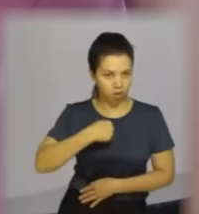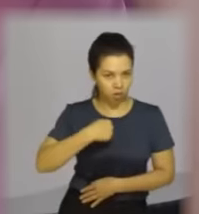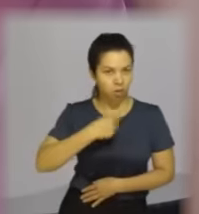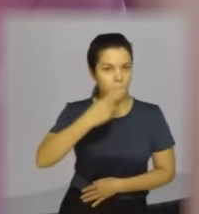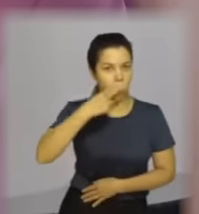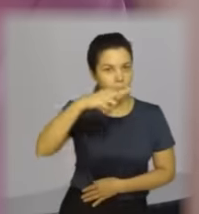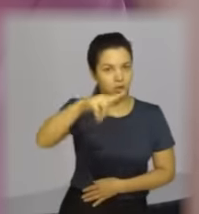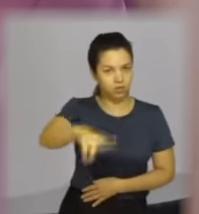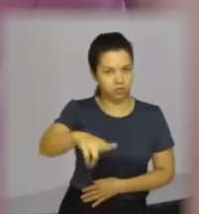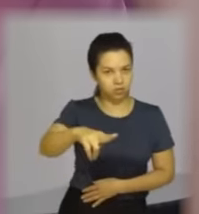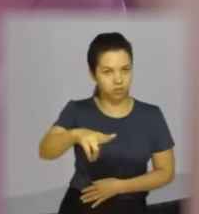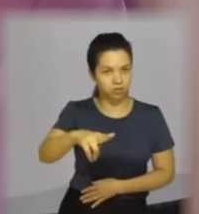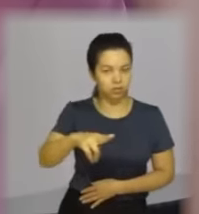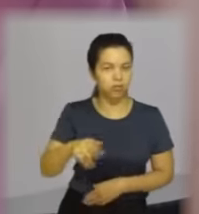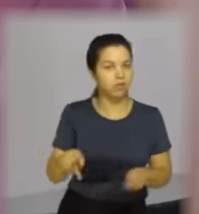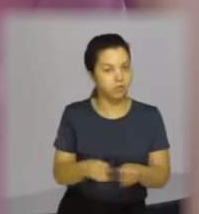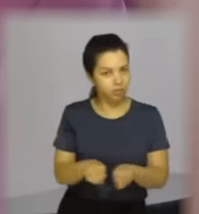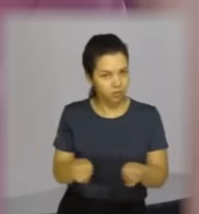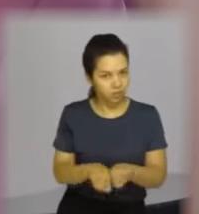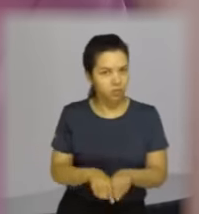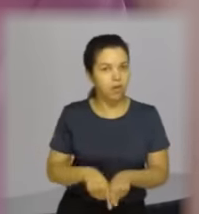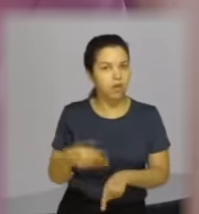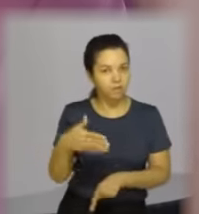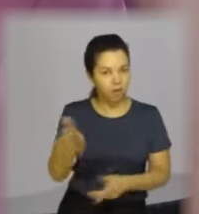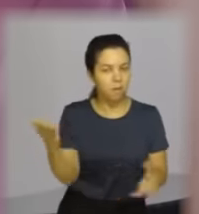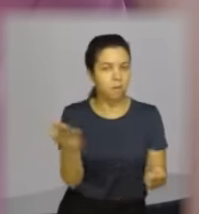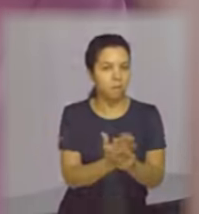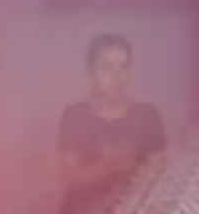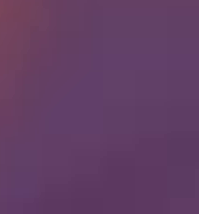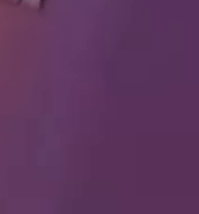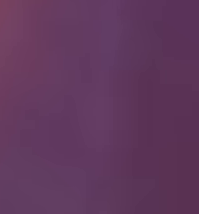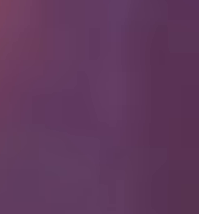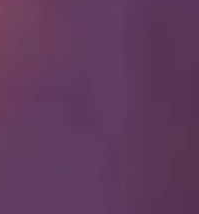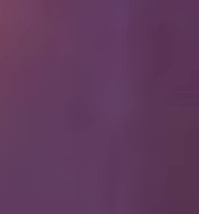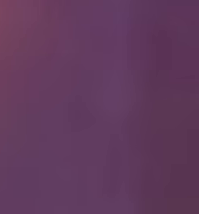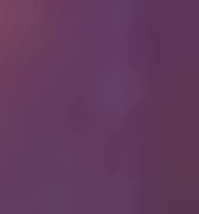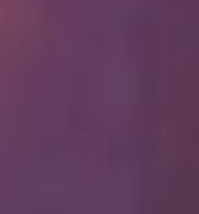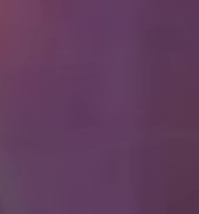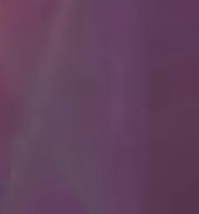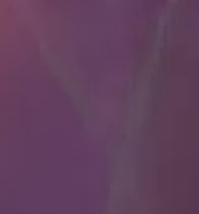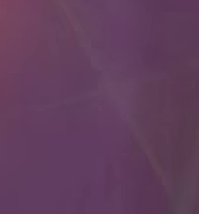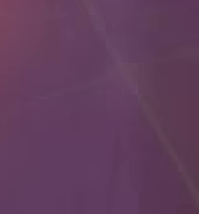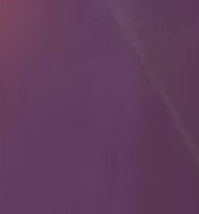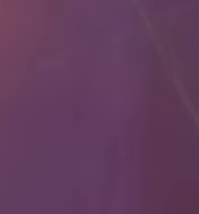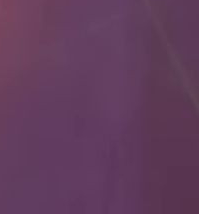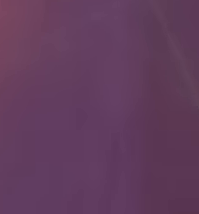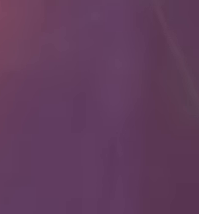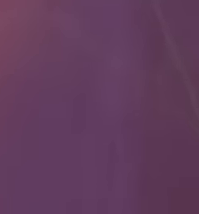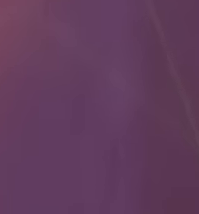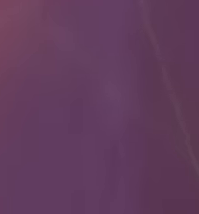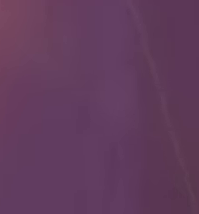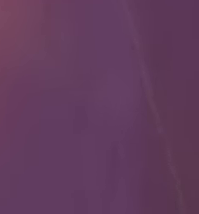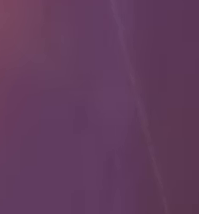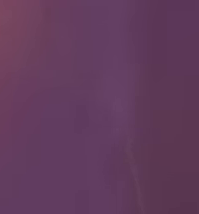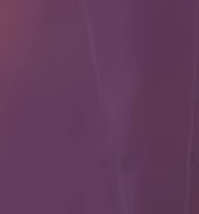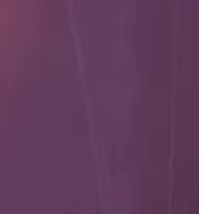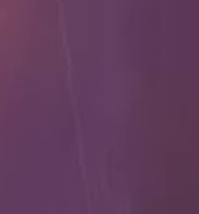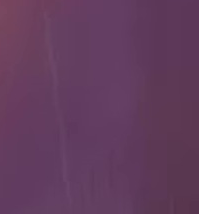e também já está respondendo um processo e hoje é a nossa primeira audiência. É o seguinte, aqui em Santa Catarina nós temos